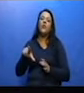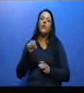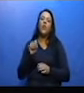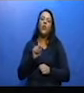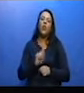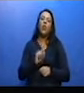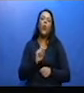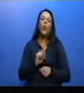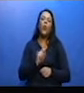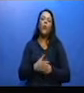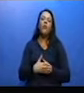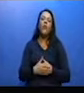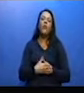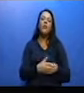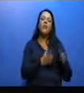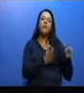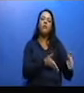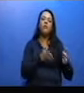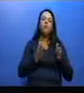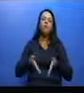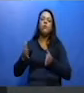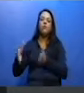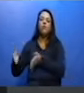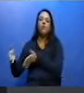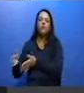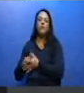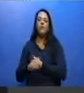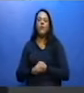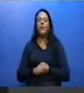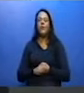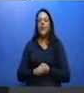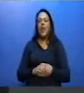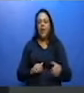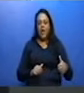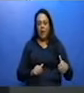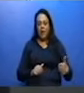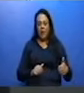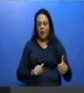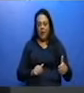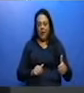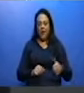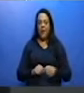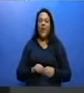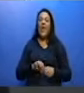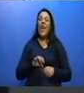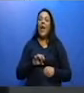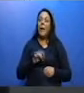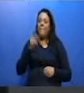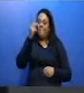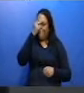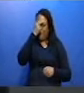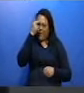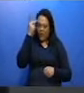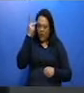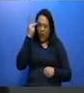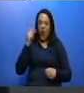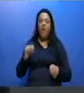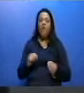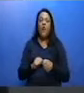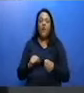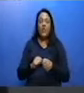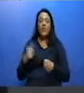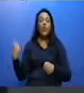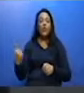etapas. Então, nossa primeira etapa, nós já estamos decidindo o que nós vamos fazer, cada um vai fazer a sua, vocês vão fazer